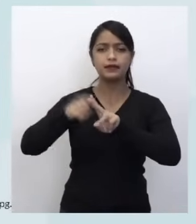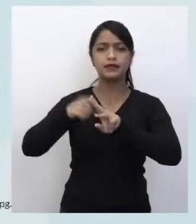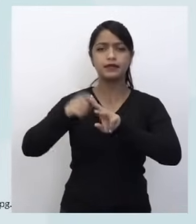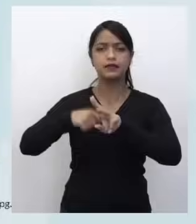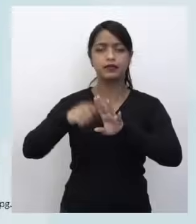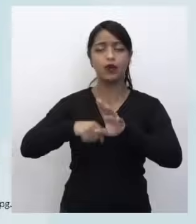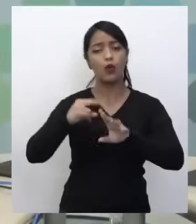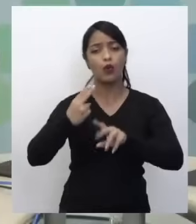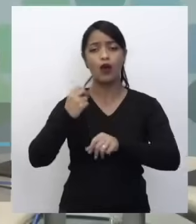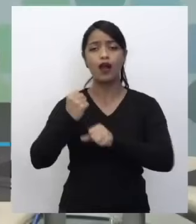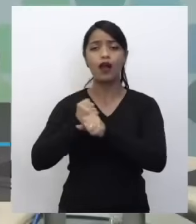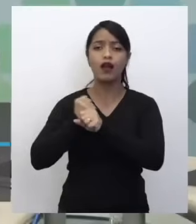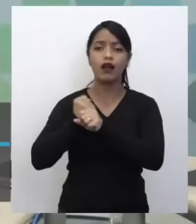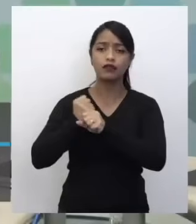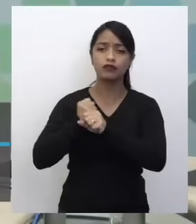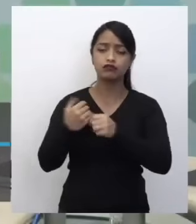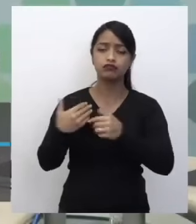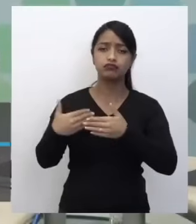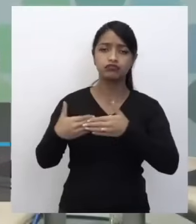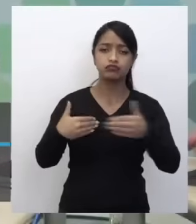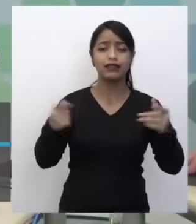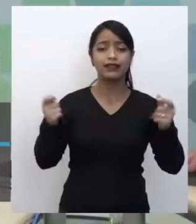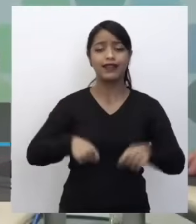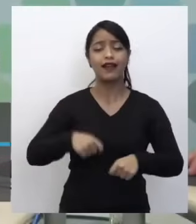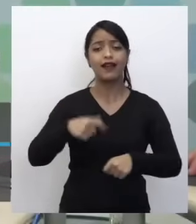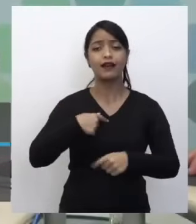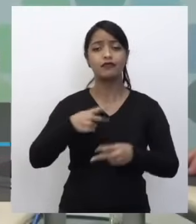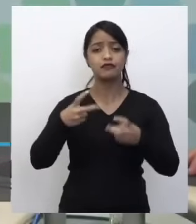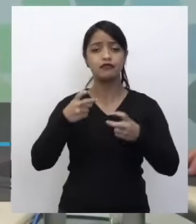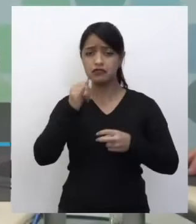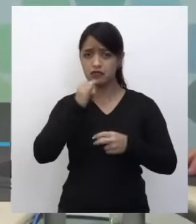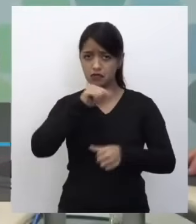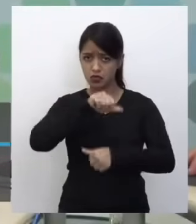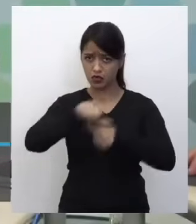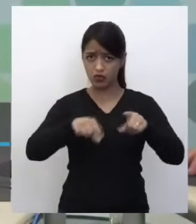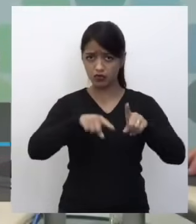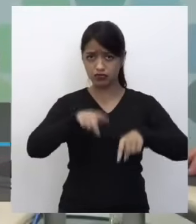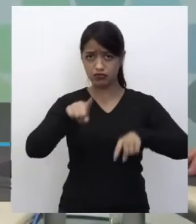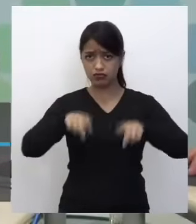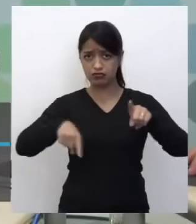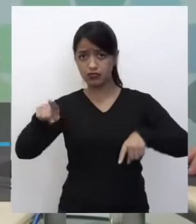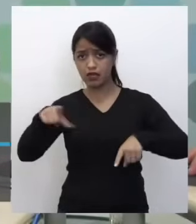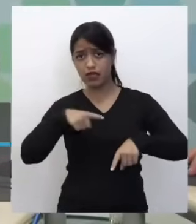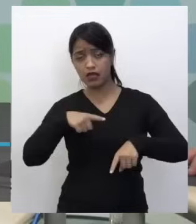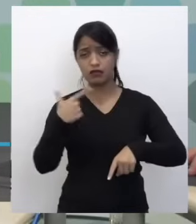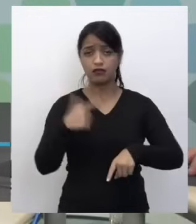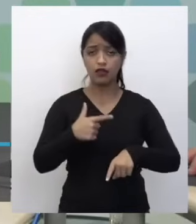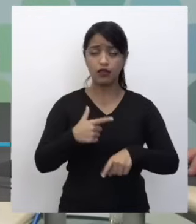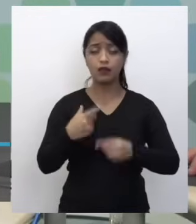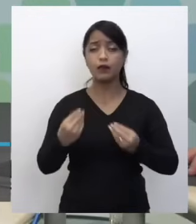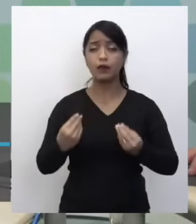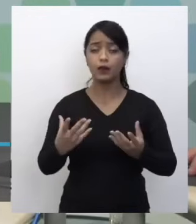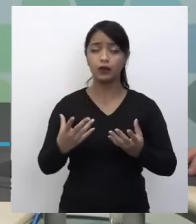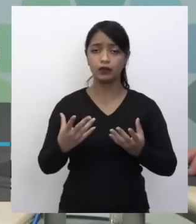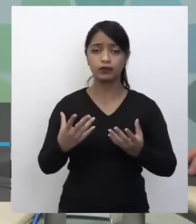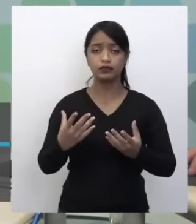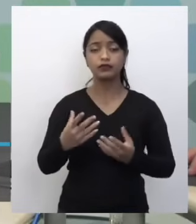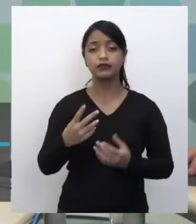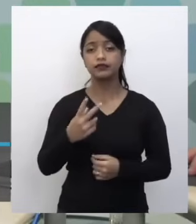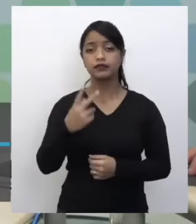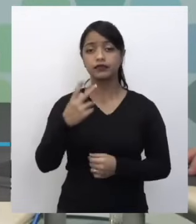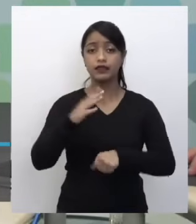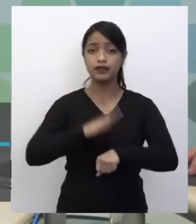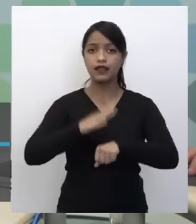dos anos, né, a gente consegue ver, por exemplo, se a gente teve uma alteração, uma mudança muito drástica na previsão, né,